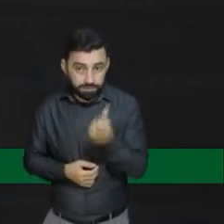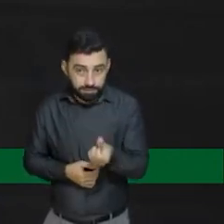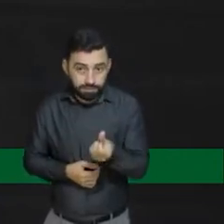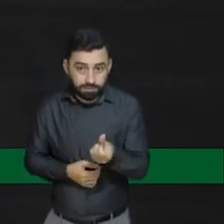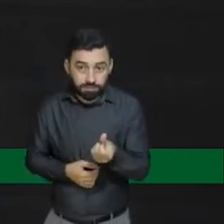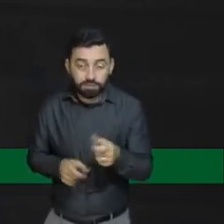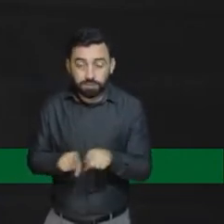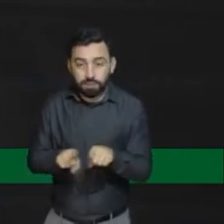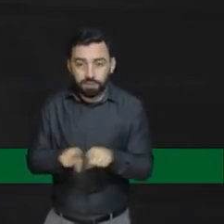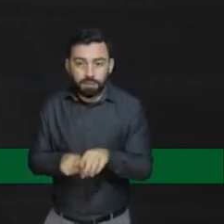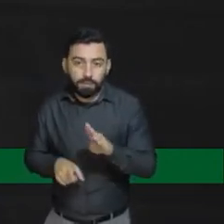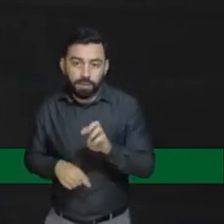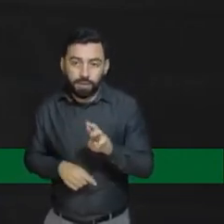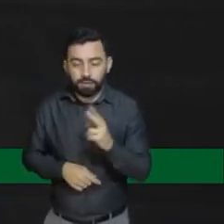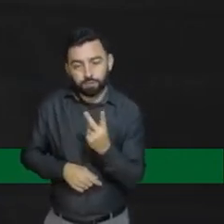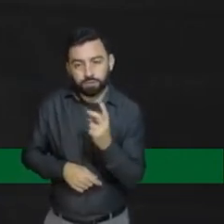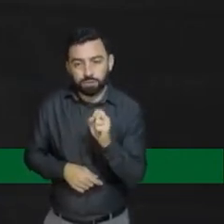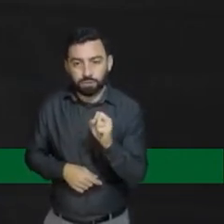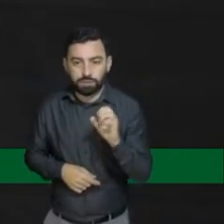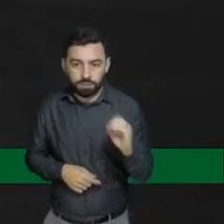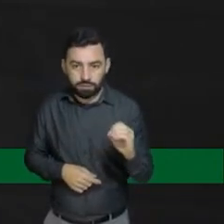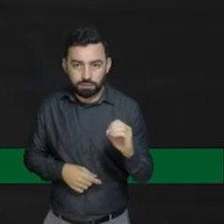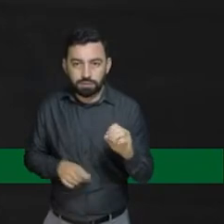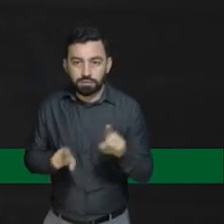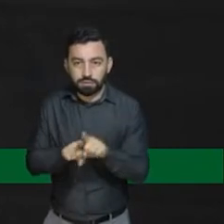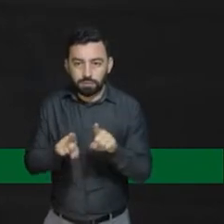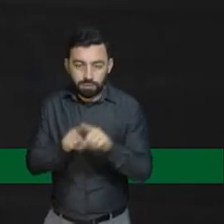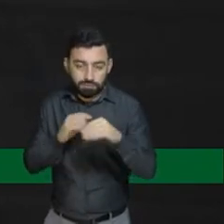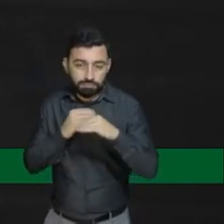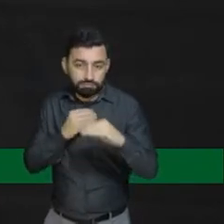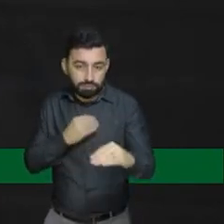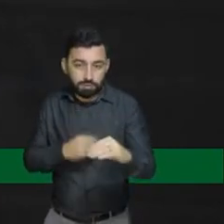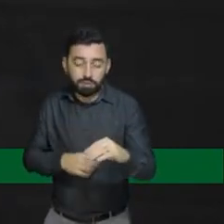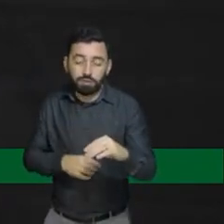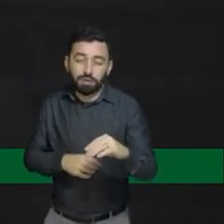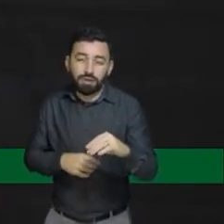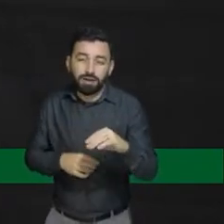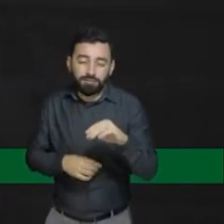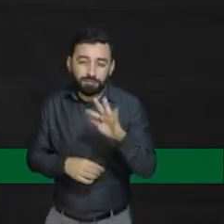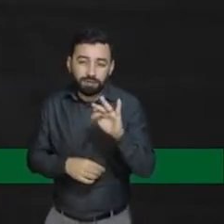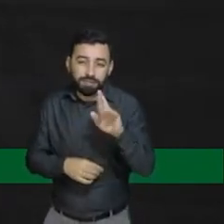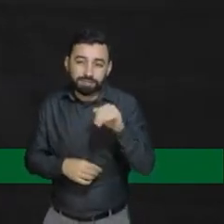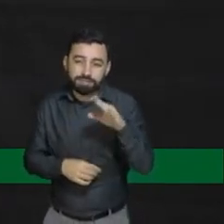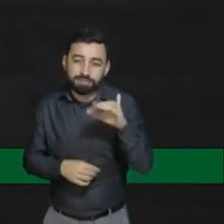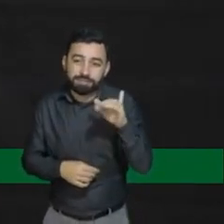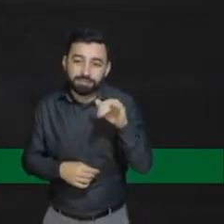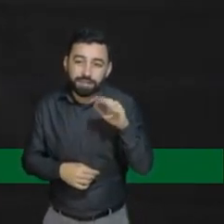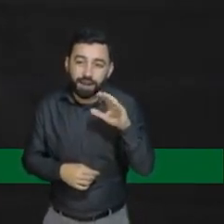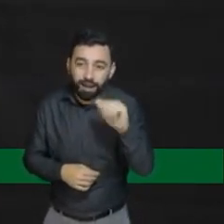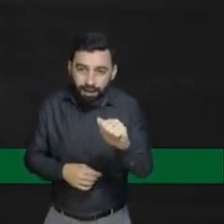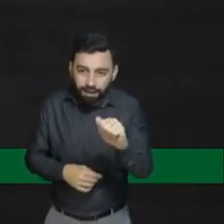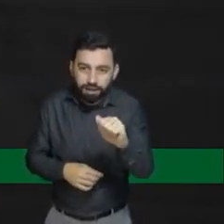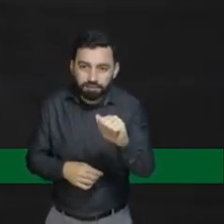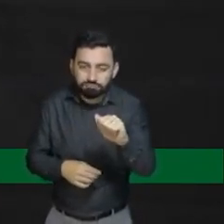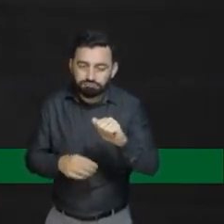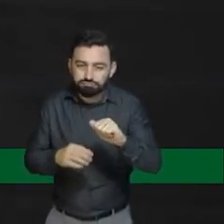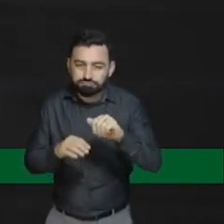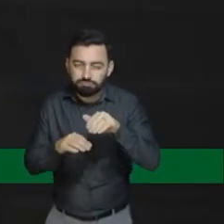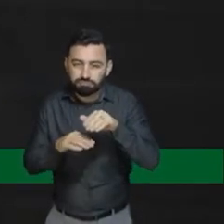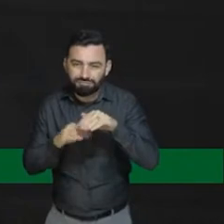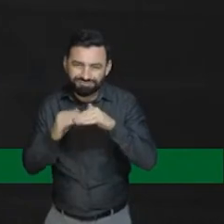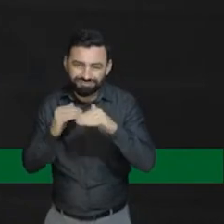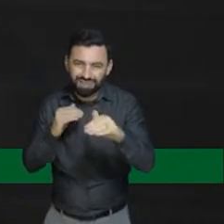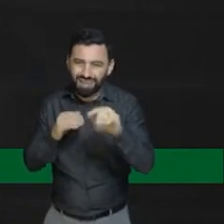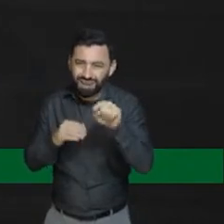na BR-280 e na estrada Dona Francisca, como já foi mencionado aqui anteriormente, que apresentam uma